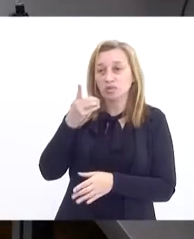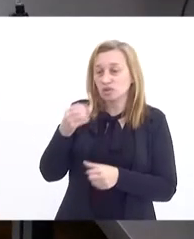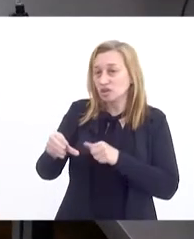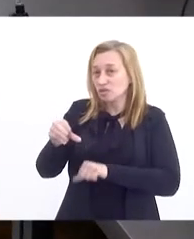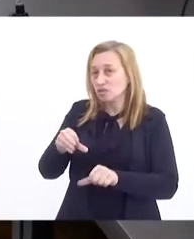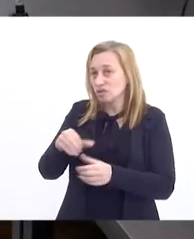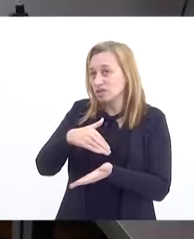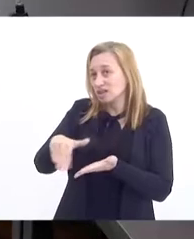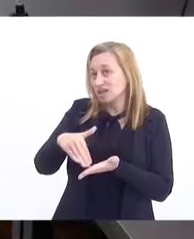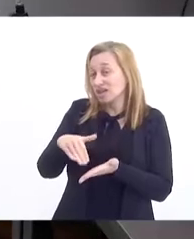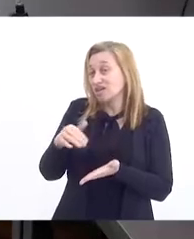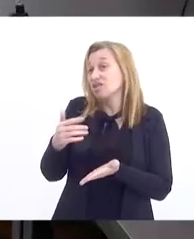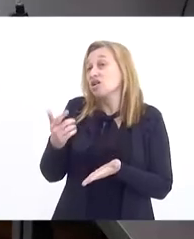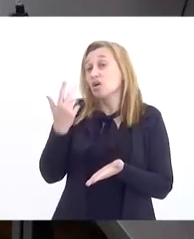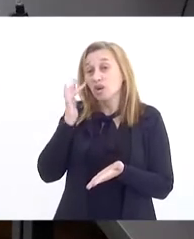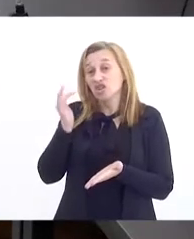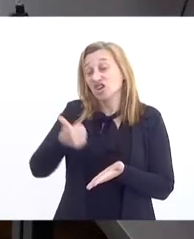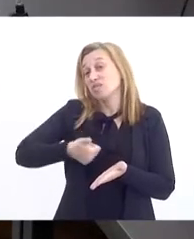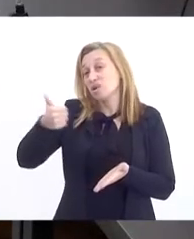ser inconstitucional.